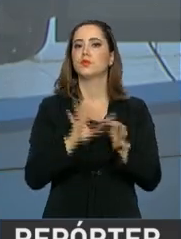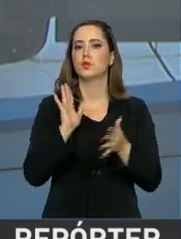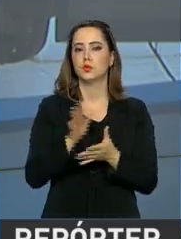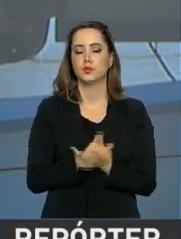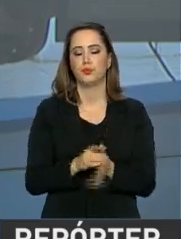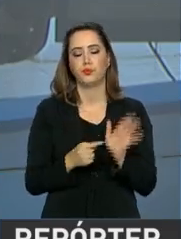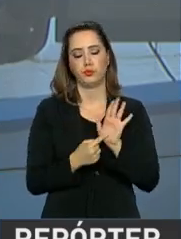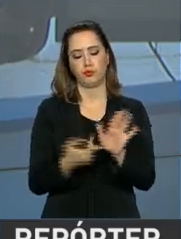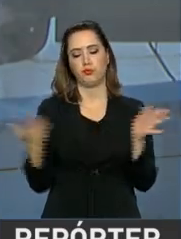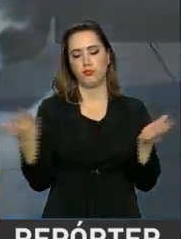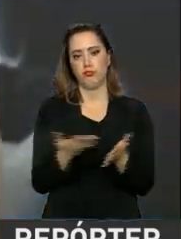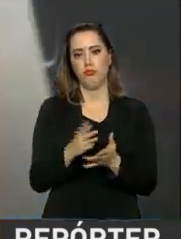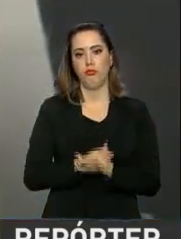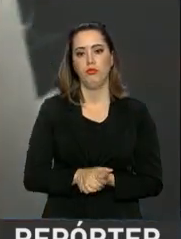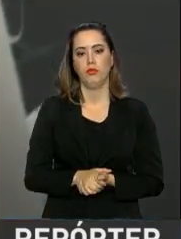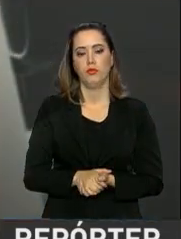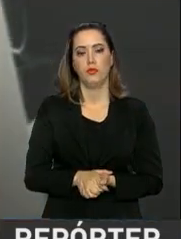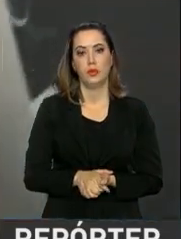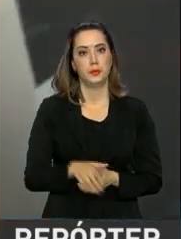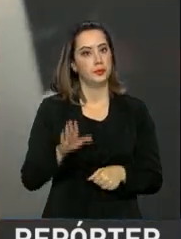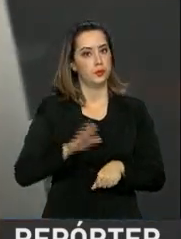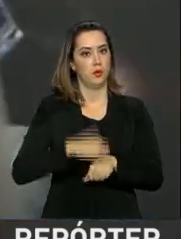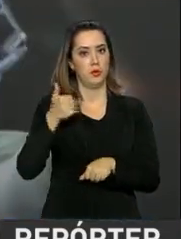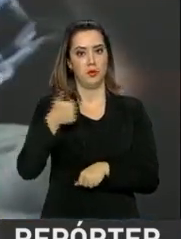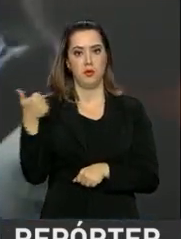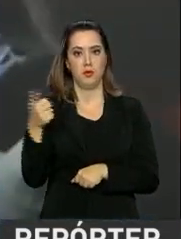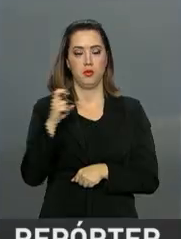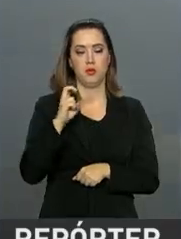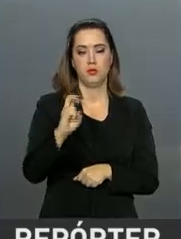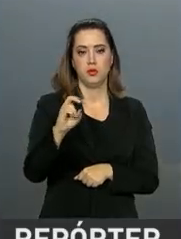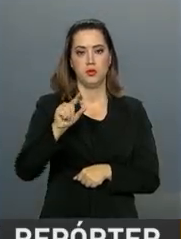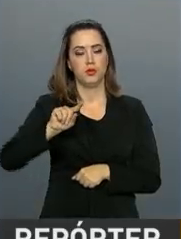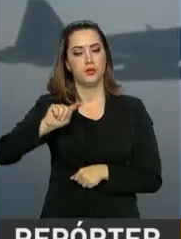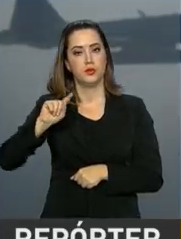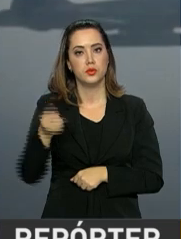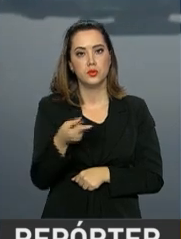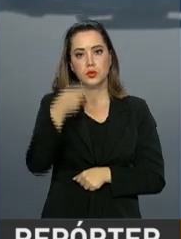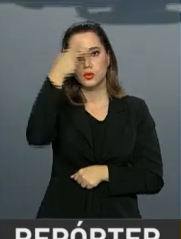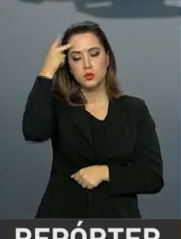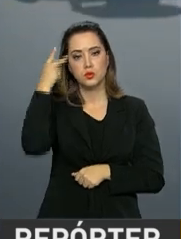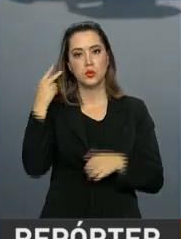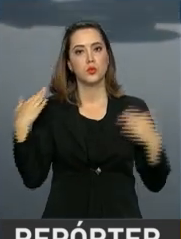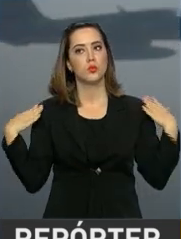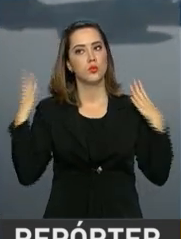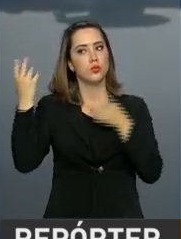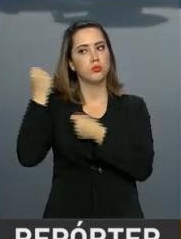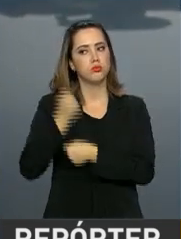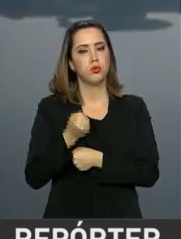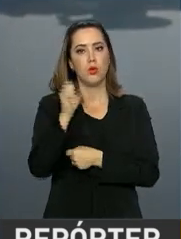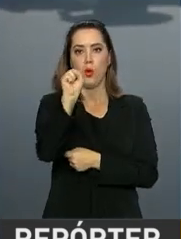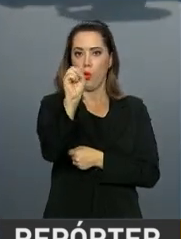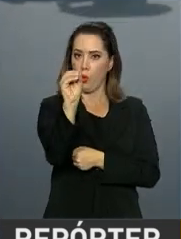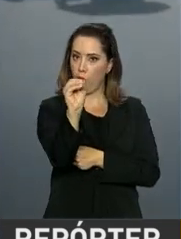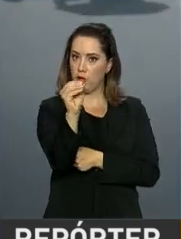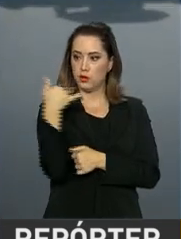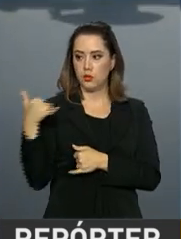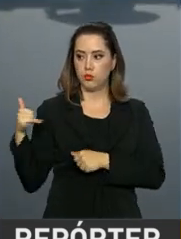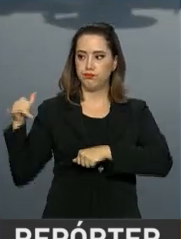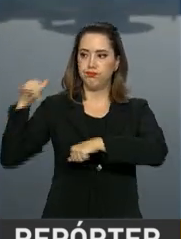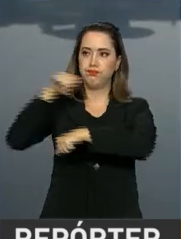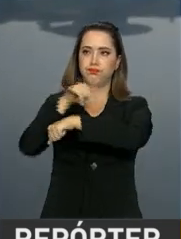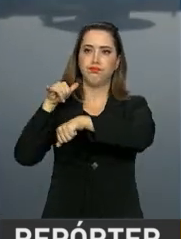no Rio. Mais de 15 mil militares e 80 aeronaves devem garantir a segurança do espaço